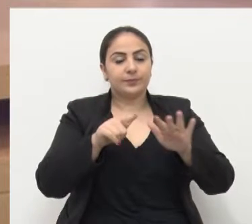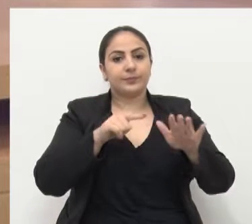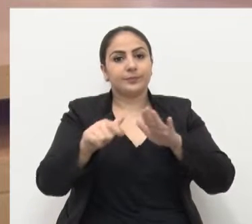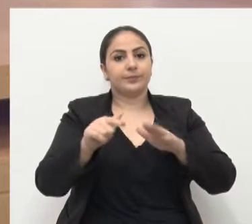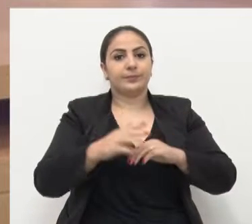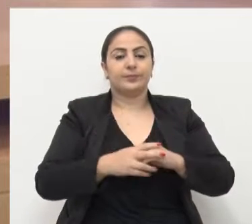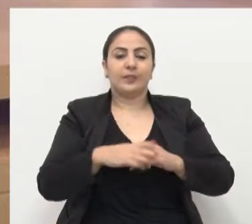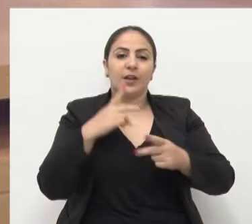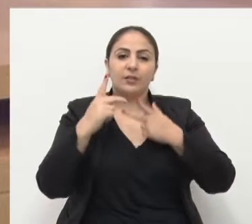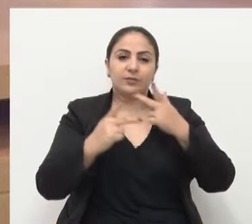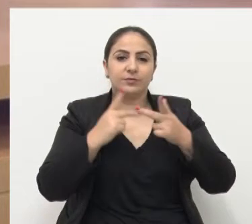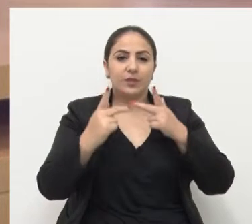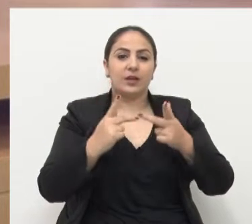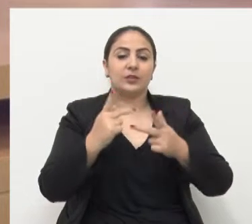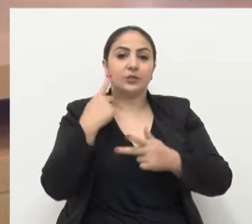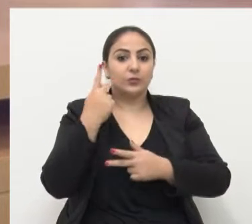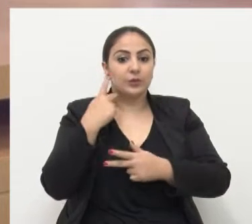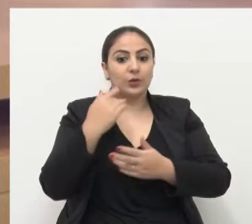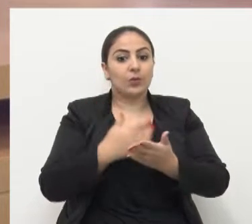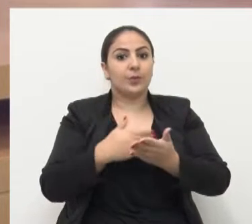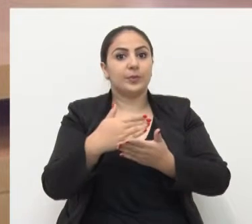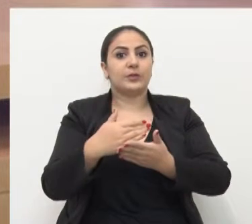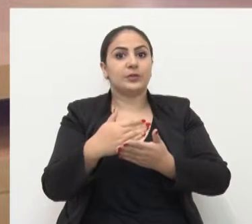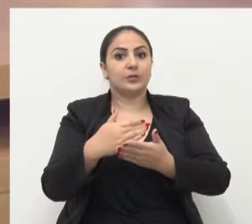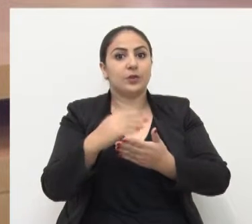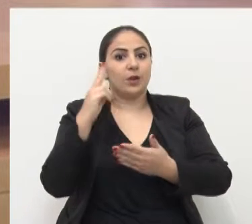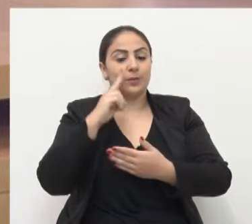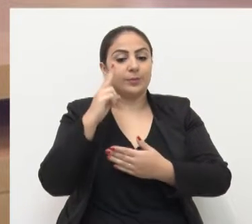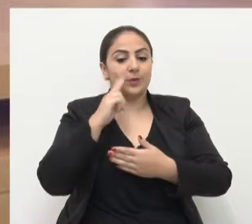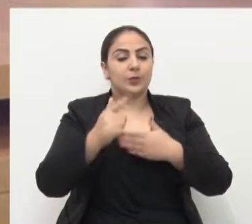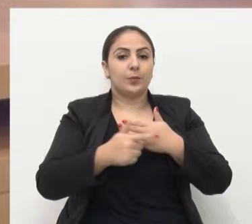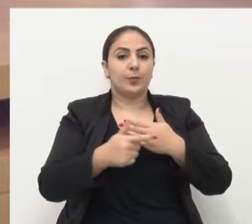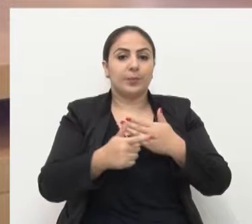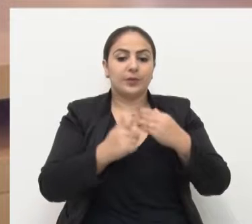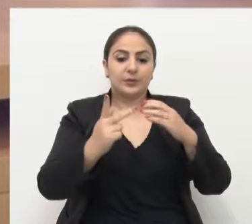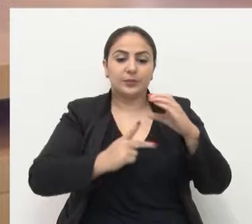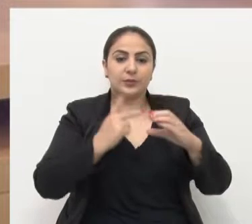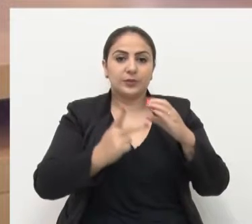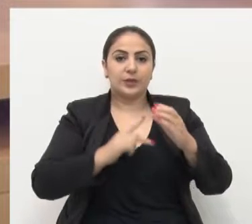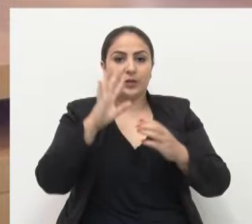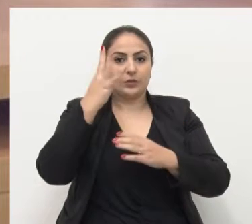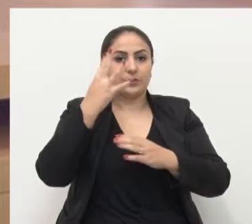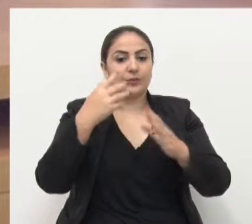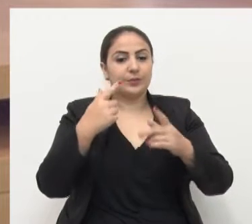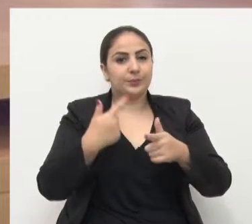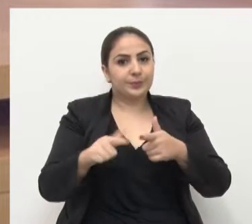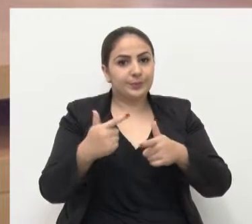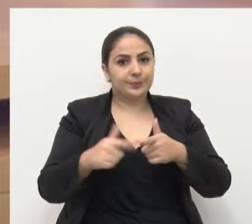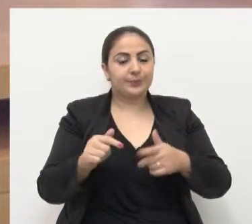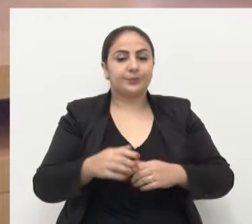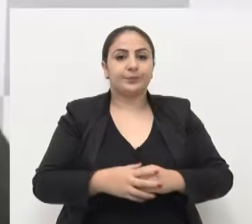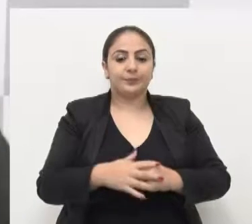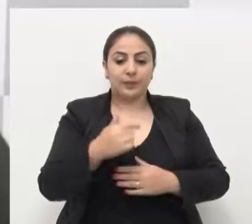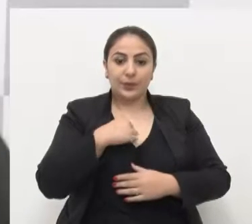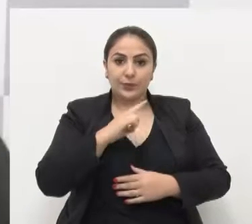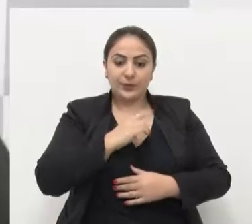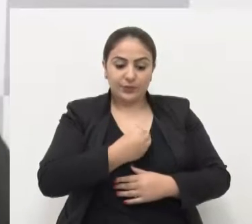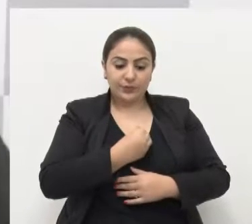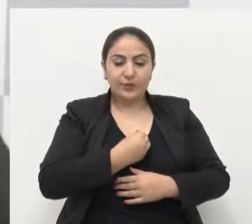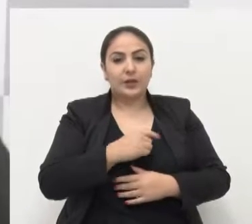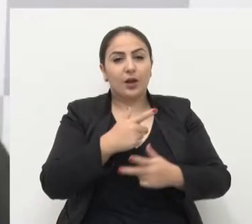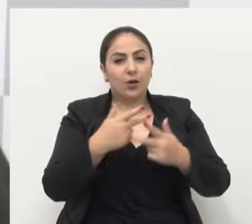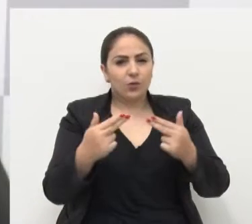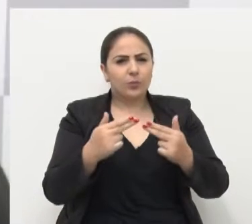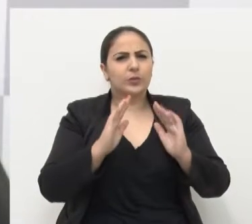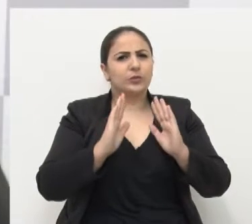semana o discurso do parlamentar em seu resgatando o papel do legislativo na resolução de conflitos eu estou